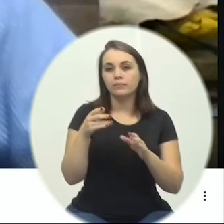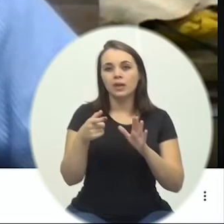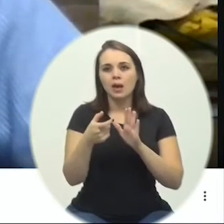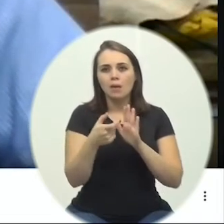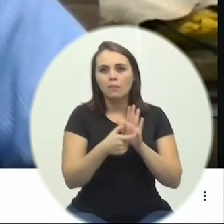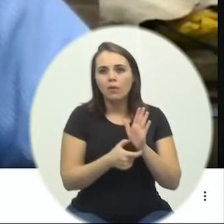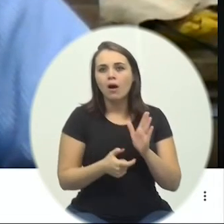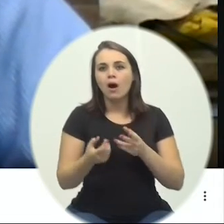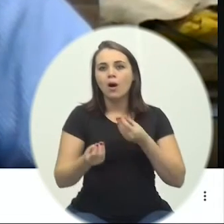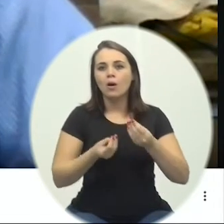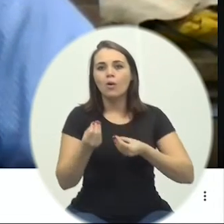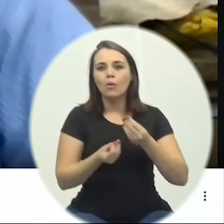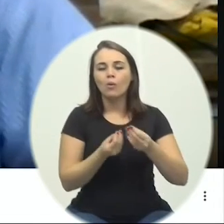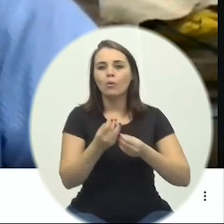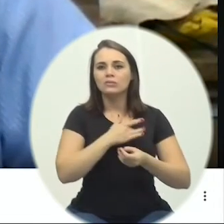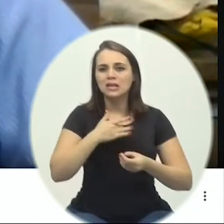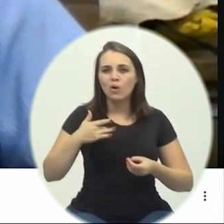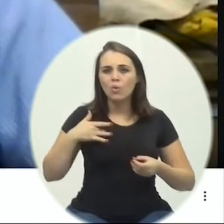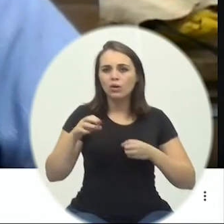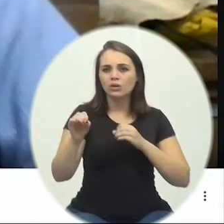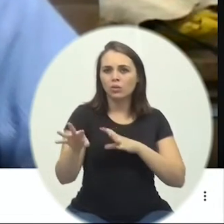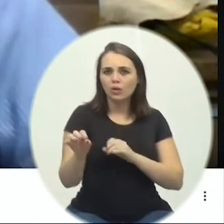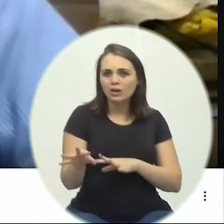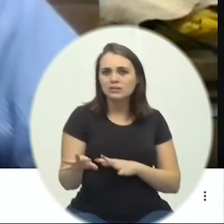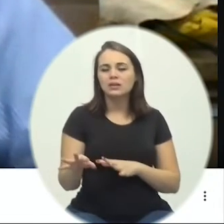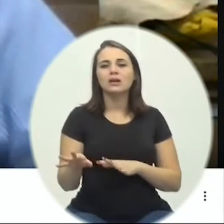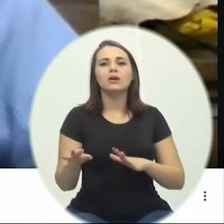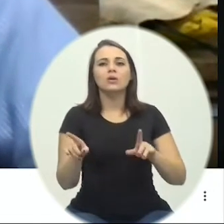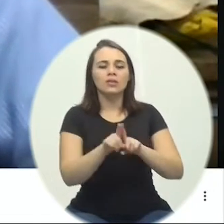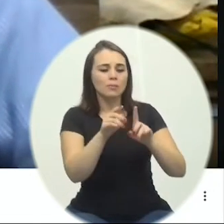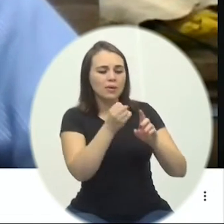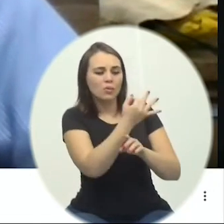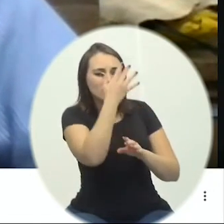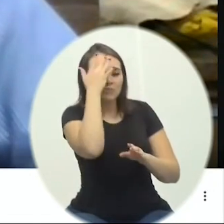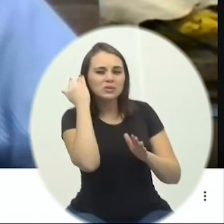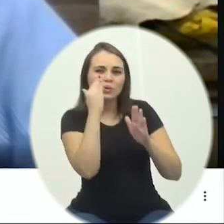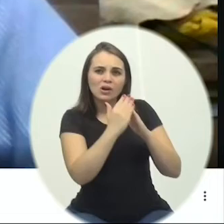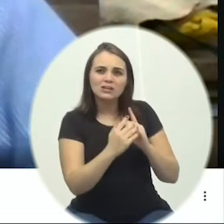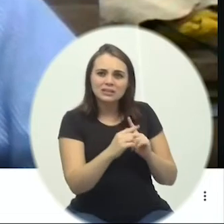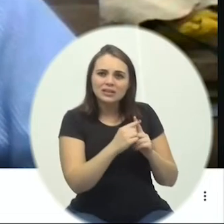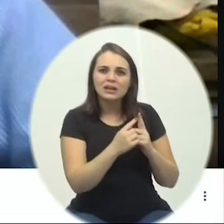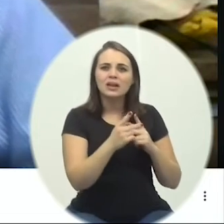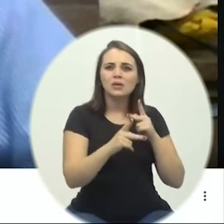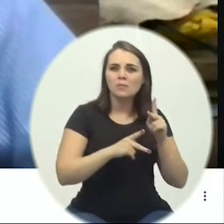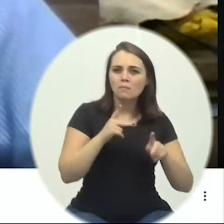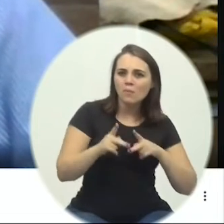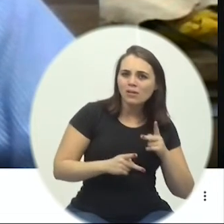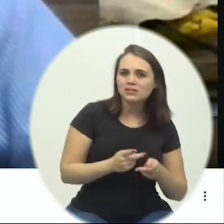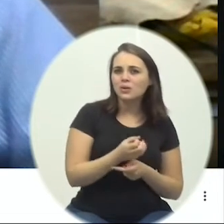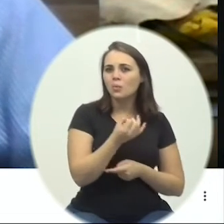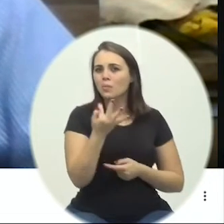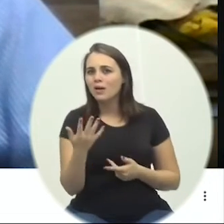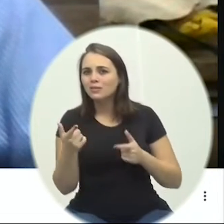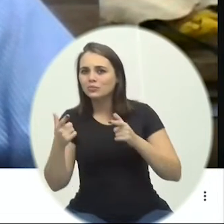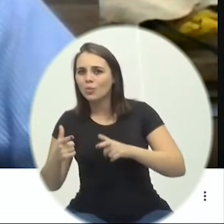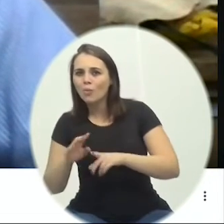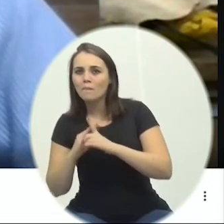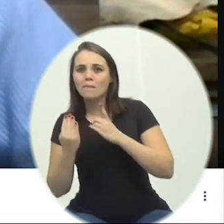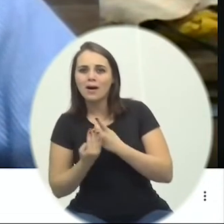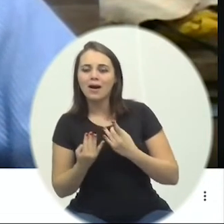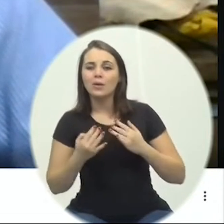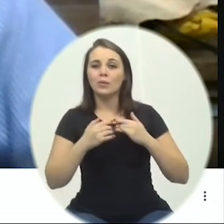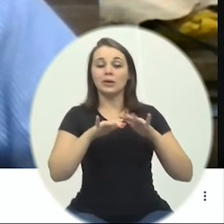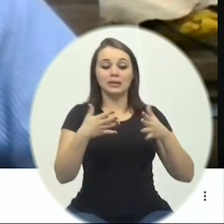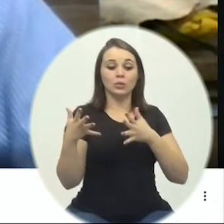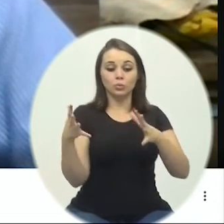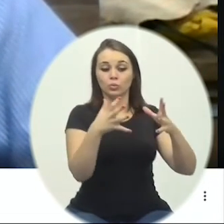até para alocar pastor de uma determinada igreja, para saber a população de determinada região, enfim, uma série de informações que